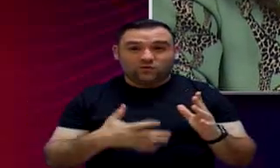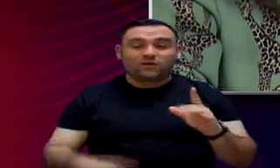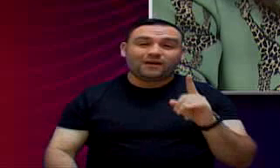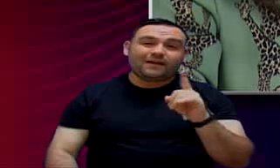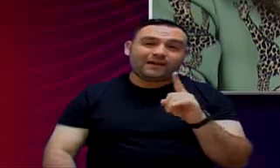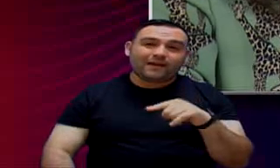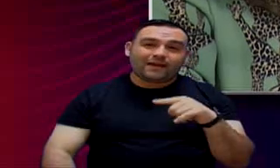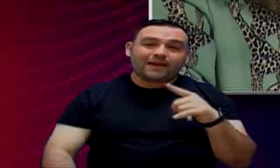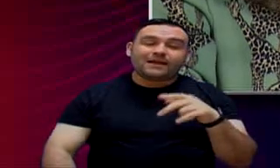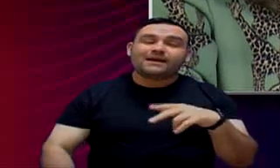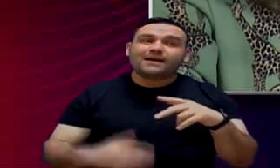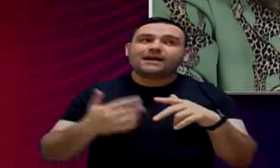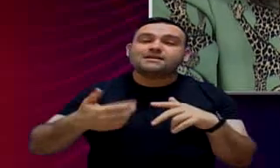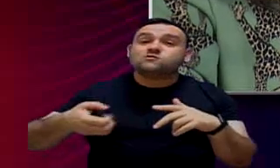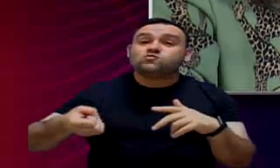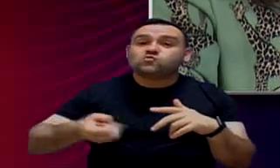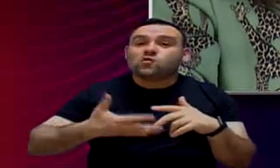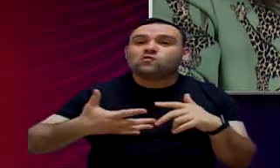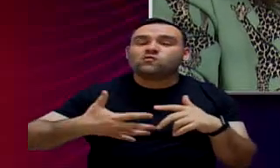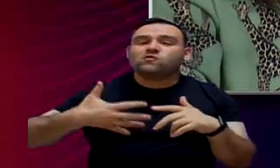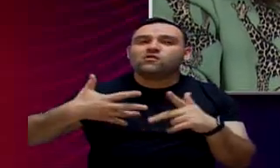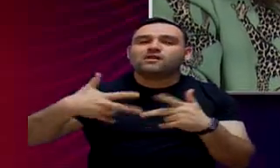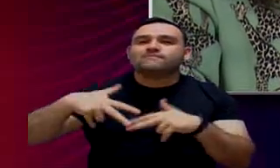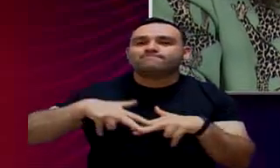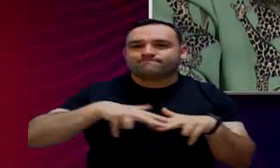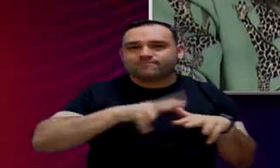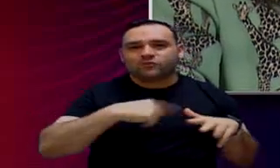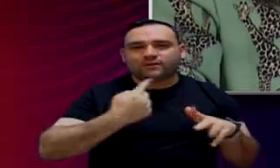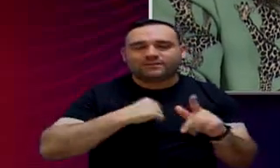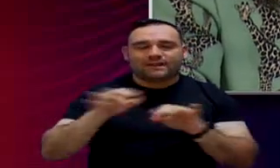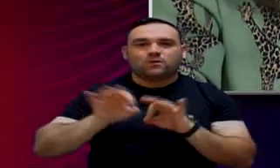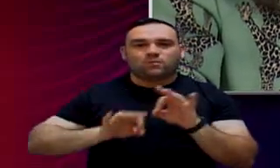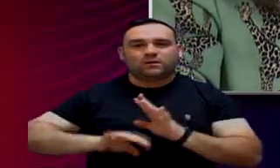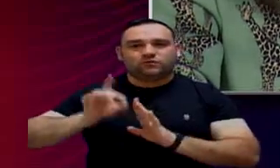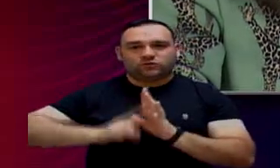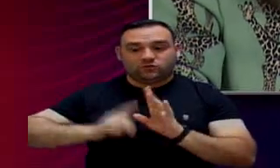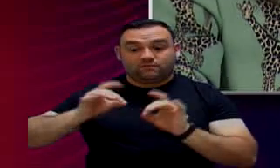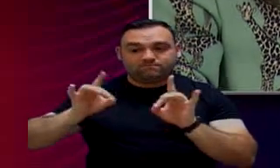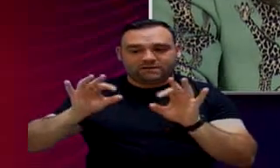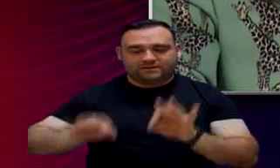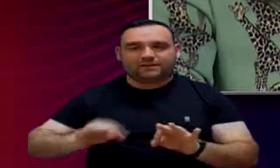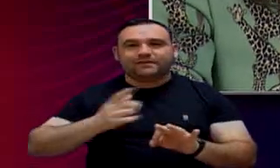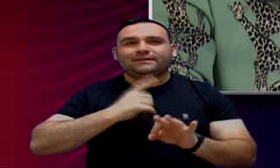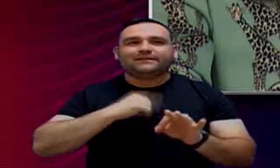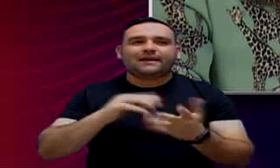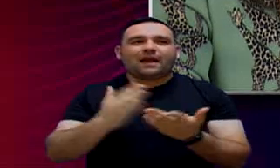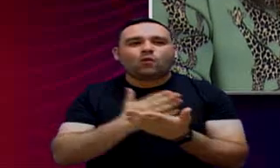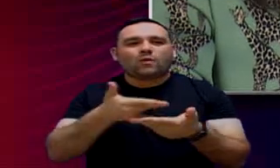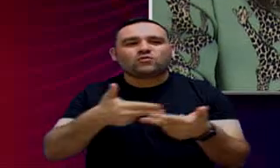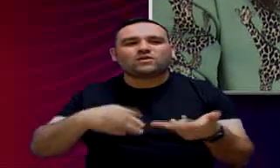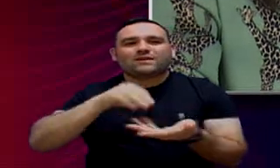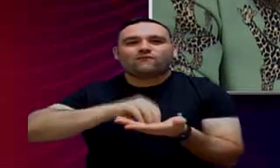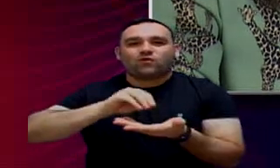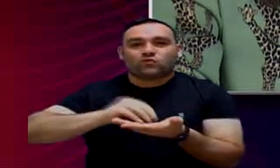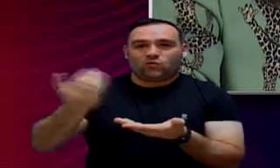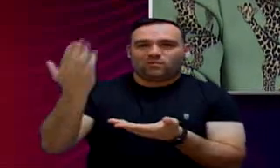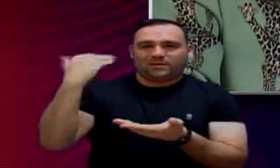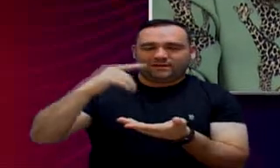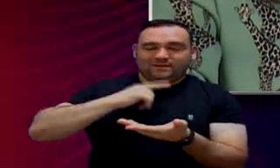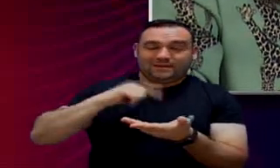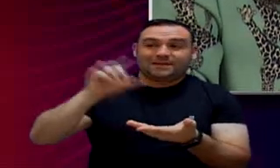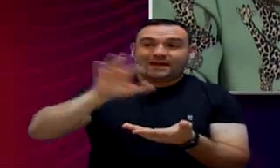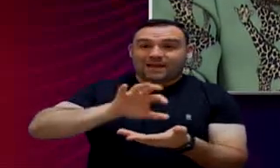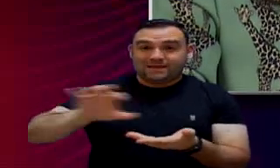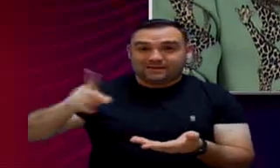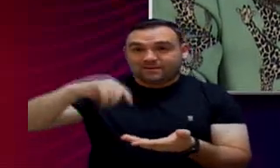é uma releitura do plano diretor né a gente tem um plano diretor bem consolidado que tem aqueles buracos que ficaram do último plano diretor